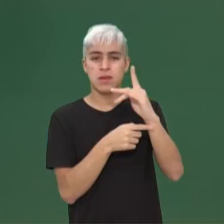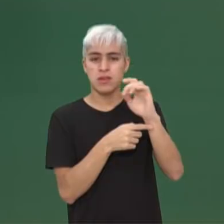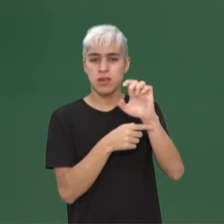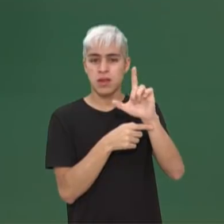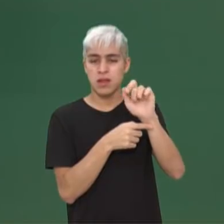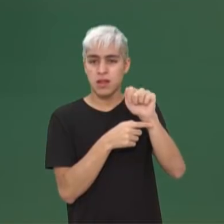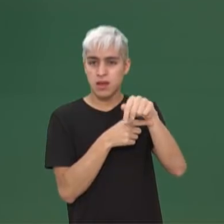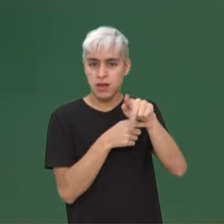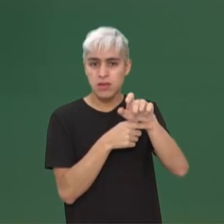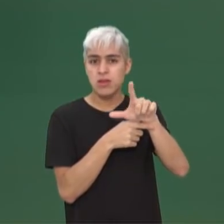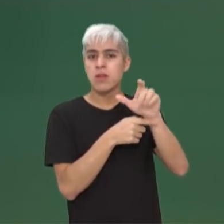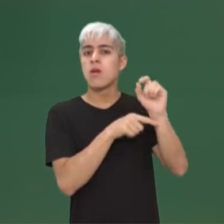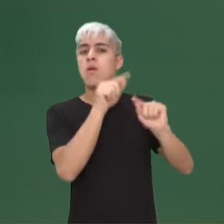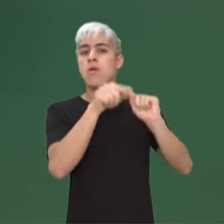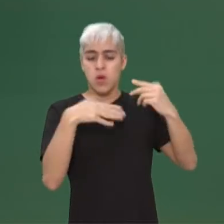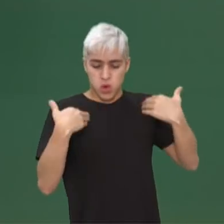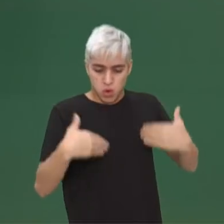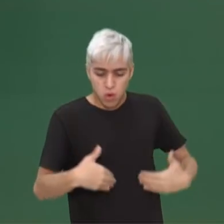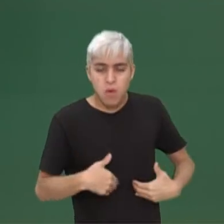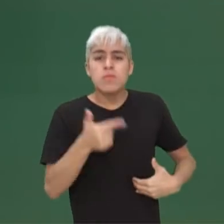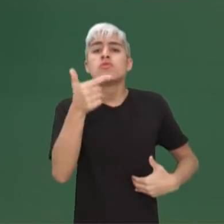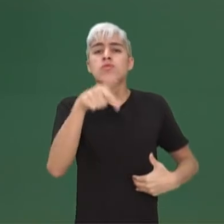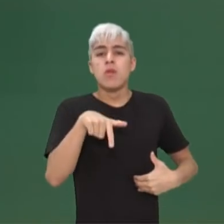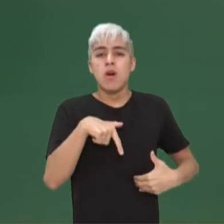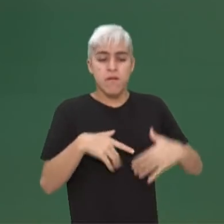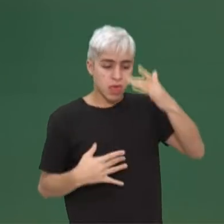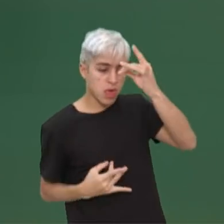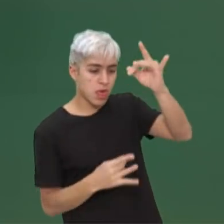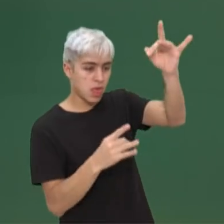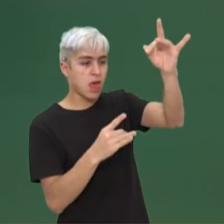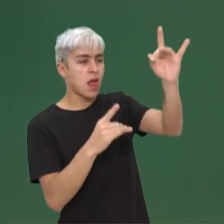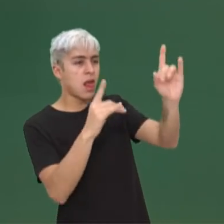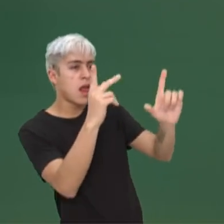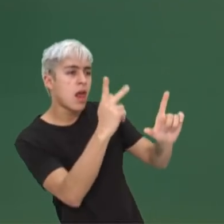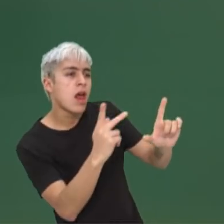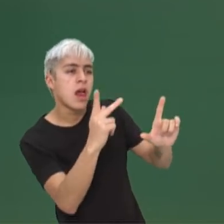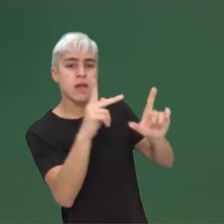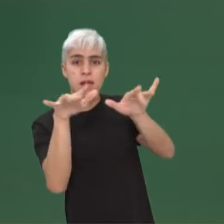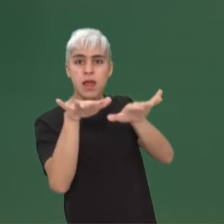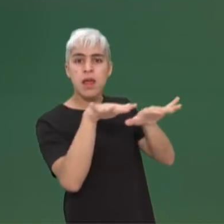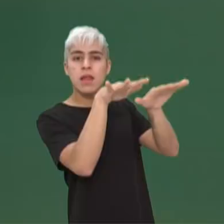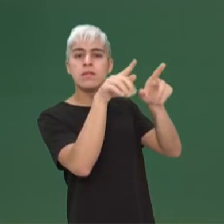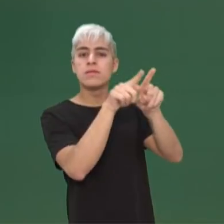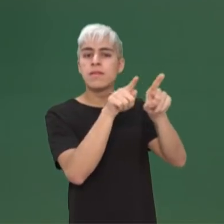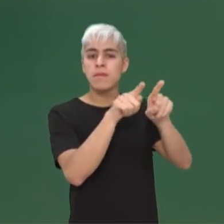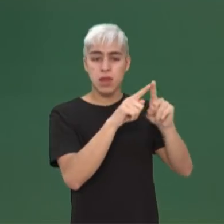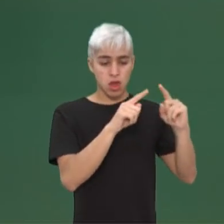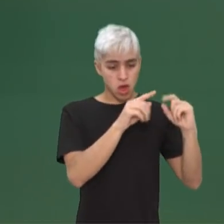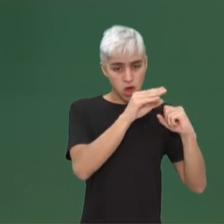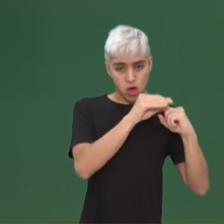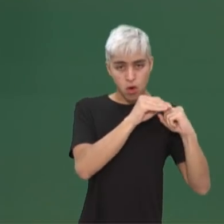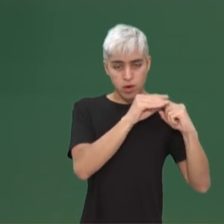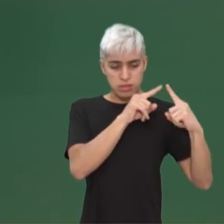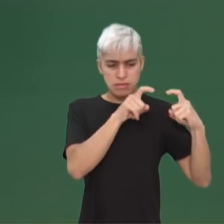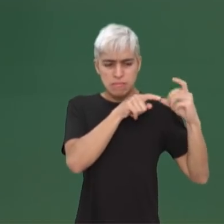fato o corpo humano ele voltou a ser pintado, ele voltou a estar ali em evidência, e então que o conhecimento científico